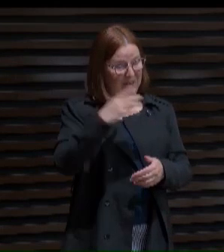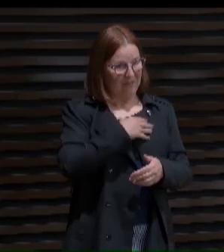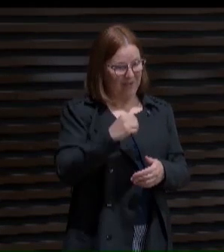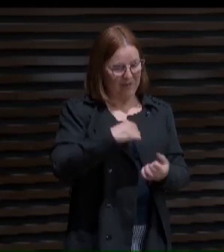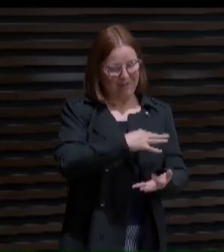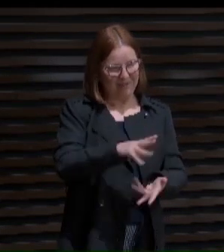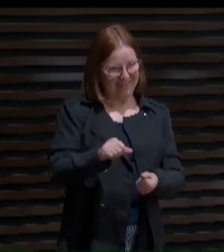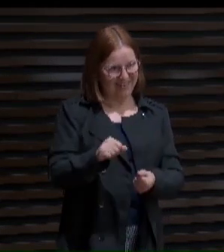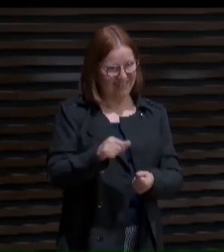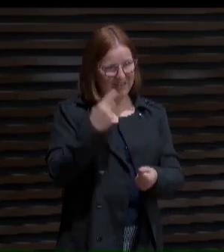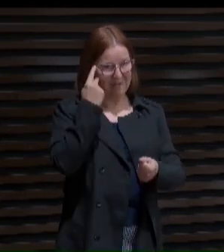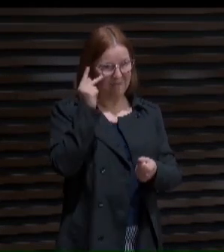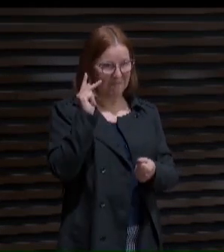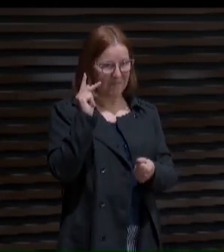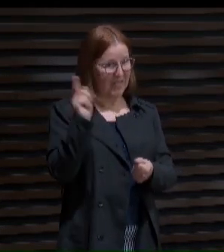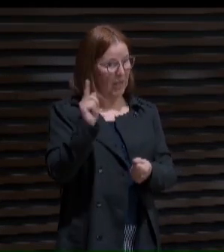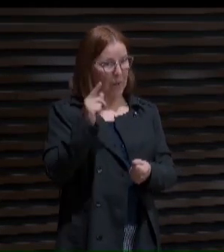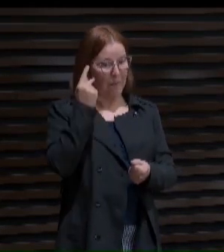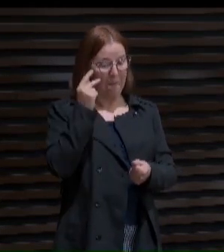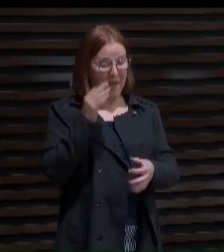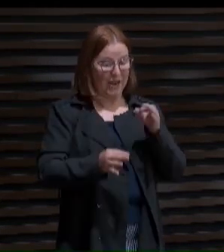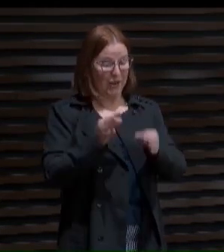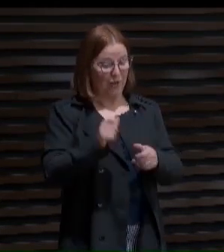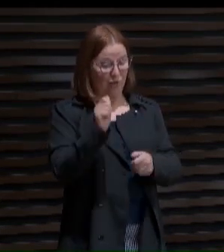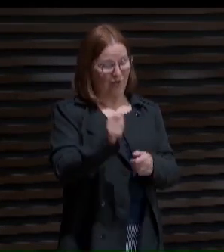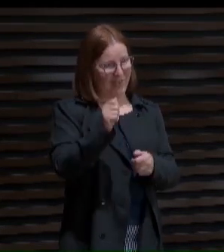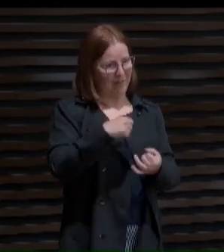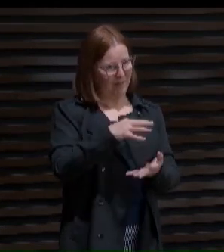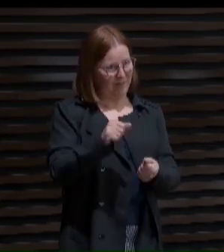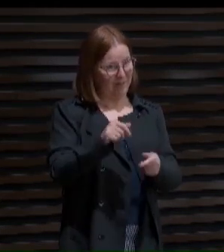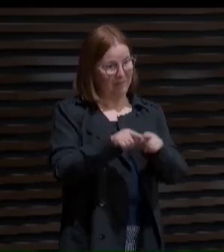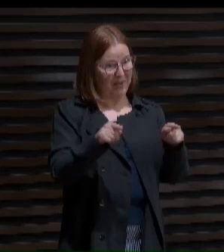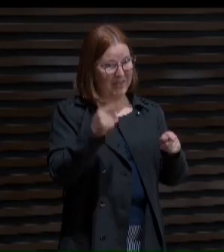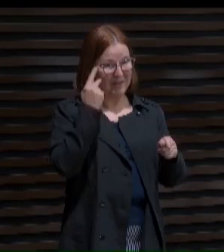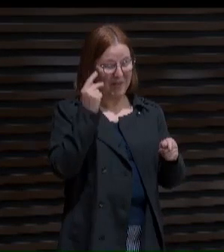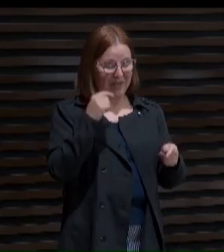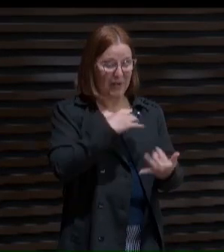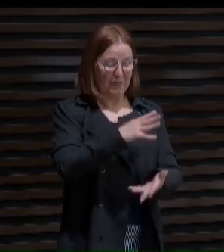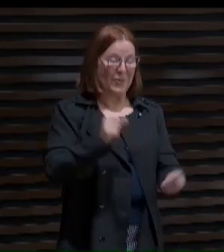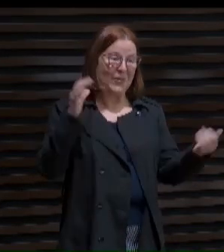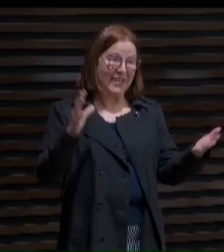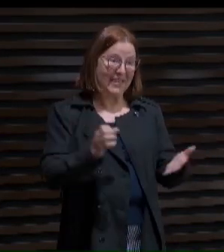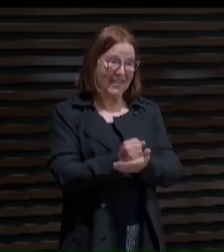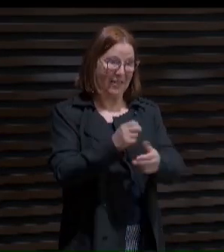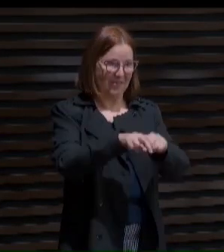mundo, não para que julgasse o mundo, mas para que o mundo fosse salvo por